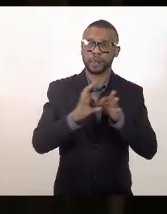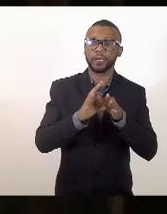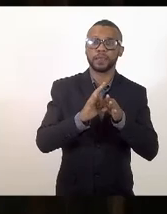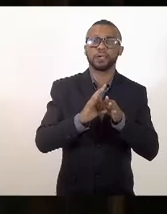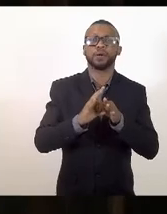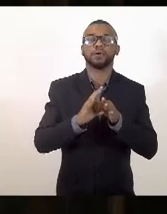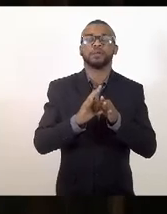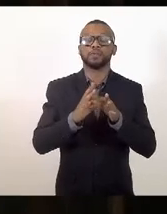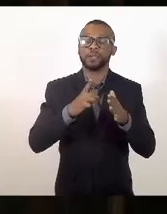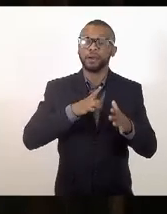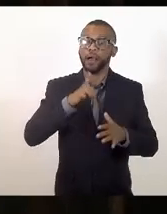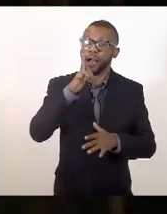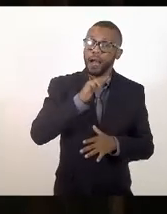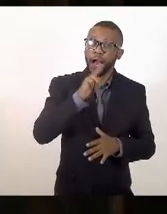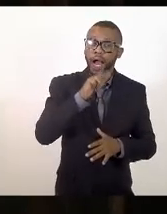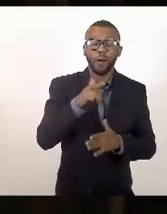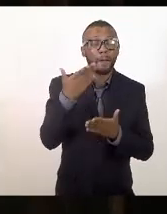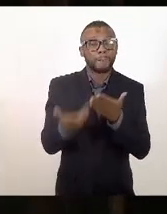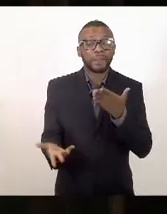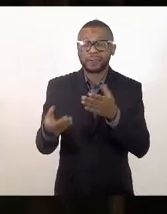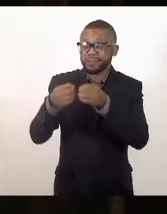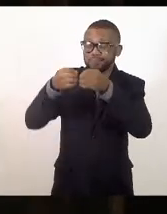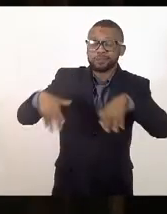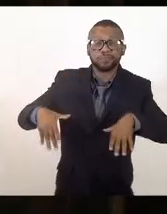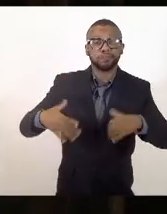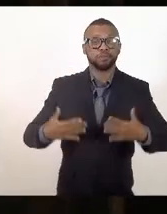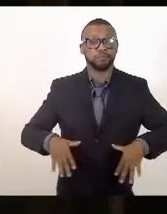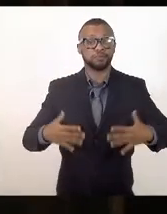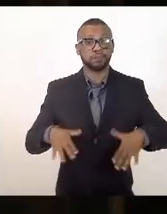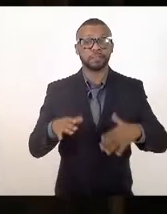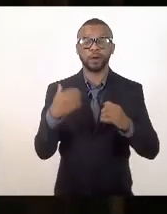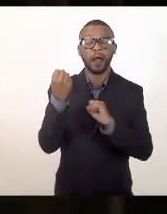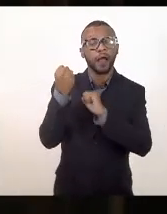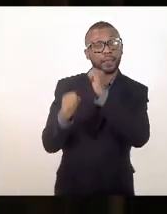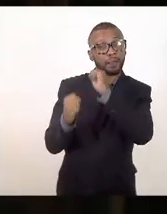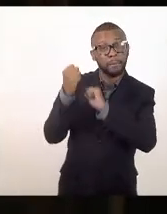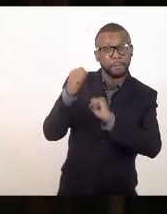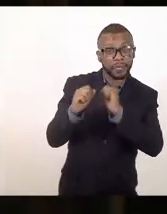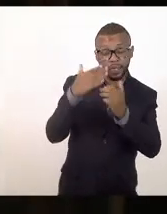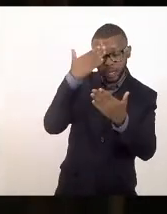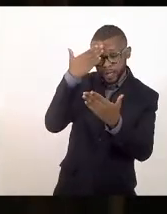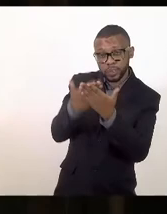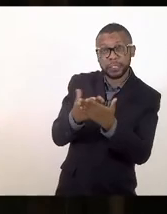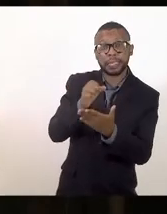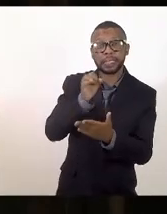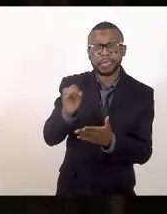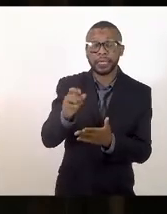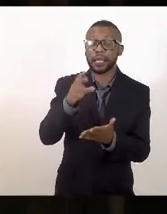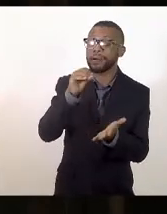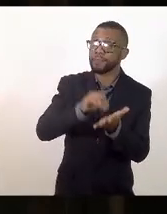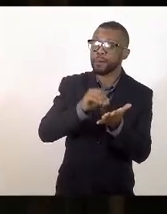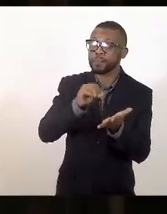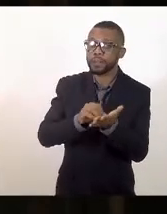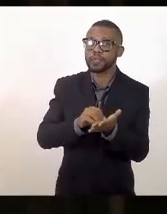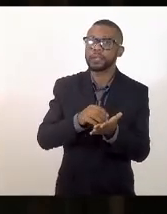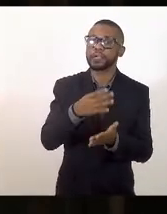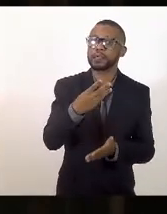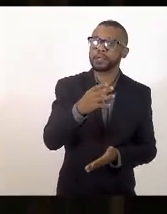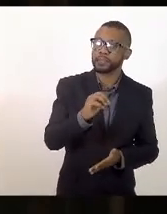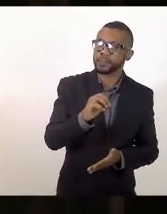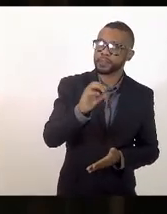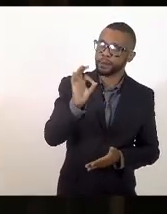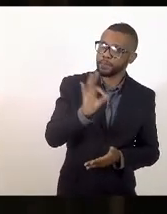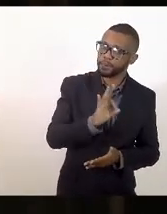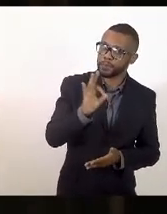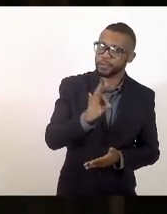água, é uma perda financeira horrível. Então as empresas acreditam que se ela conseguir deixar de ter 30%, 40% de perda